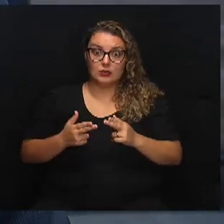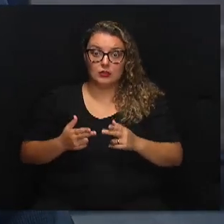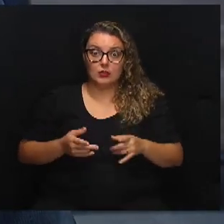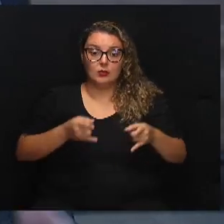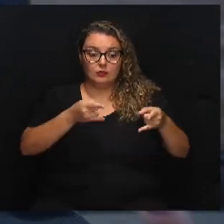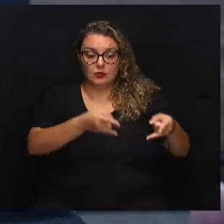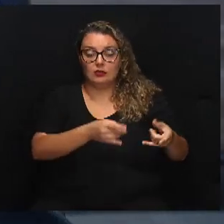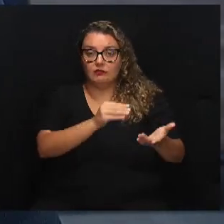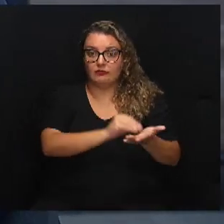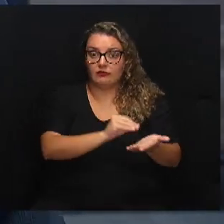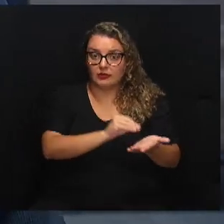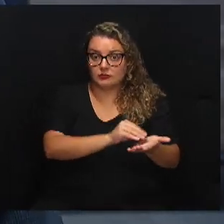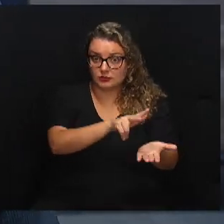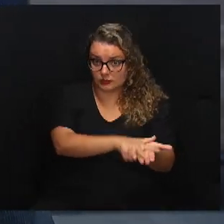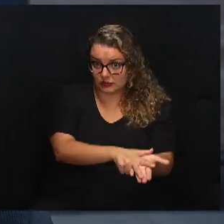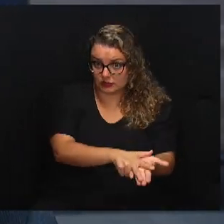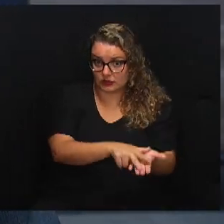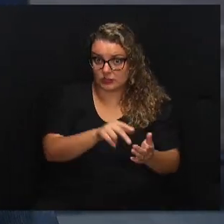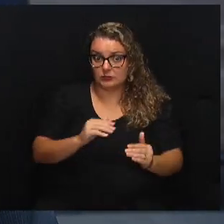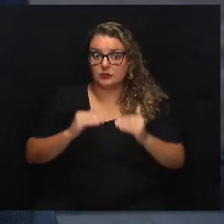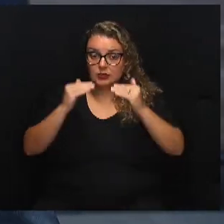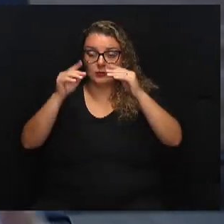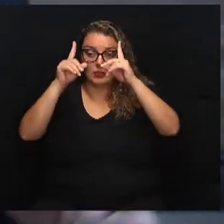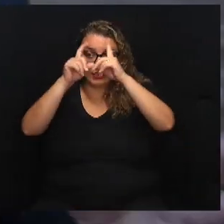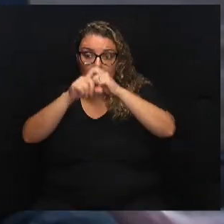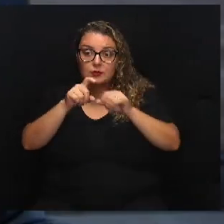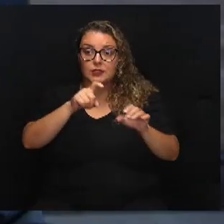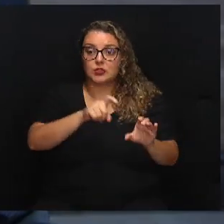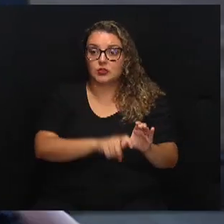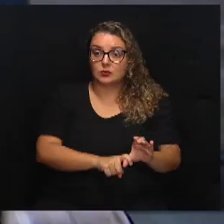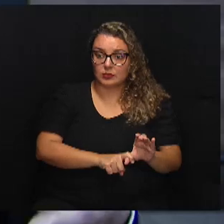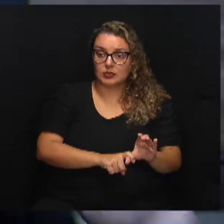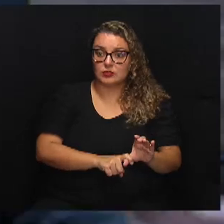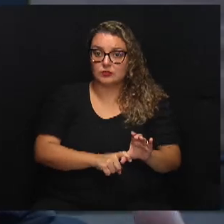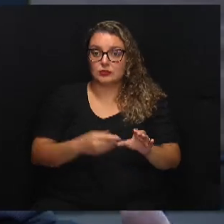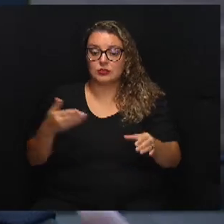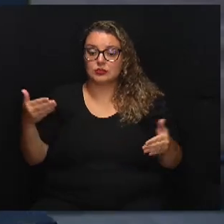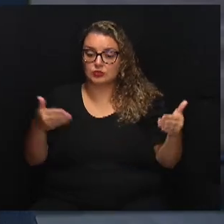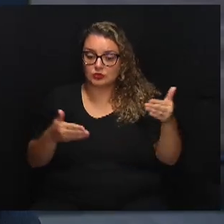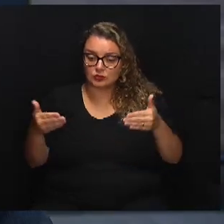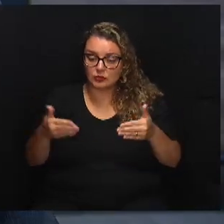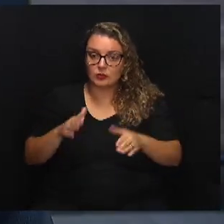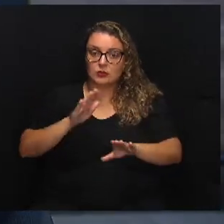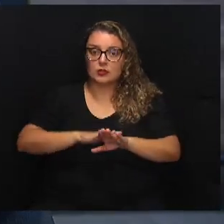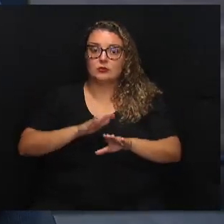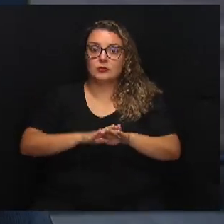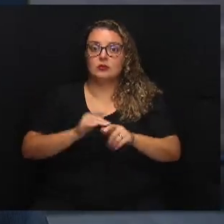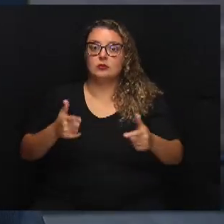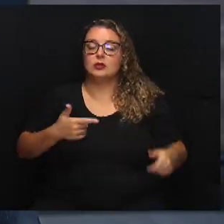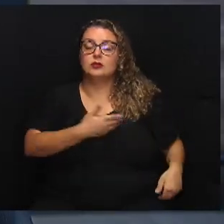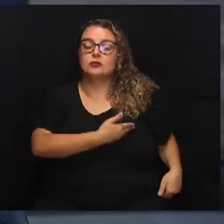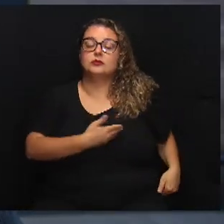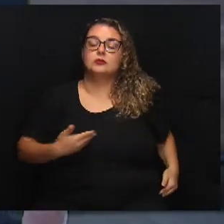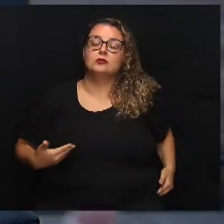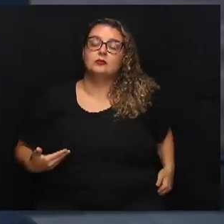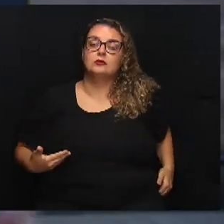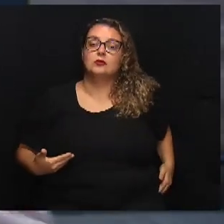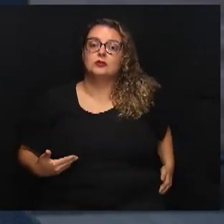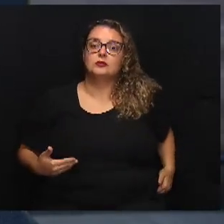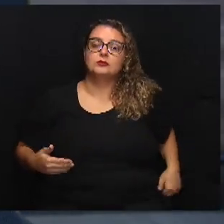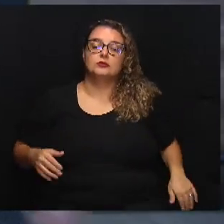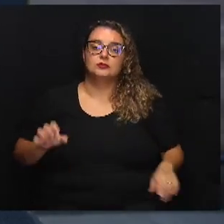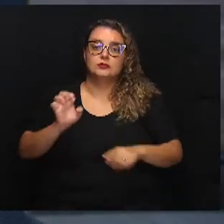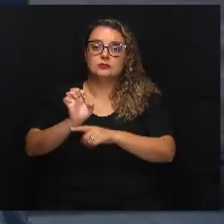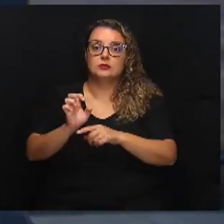leitos, principalmente de alta complexidade, e depende de uma participação, uma ação maior do governo do Estado, esse assunto